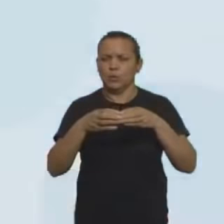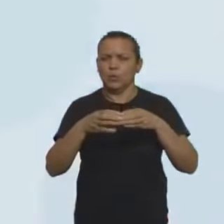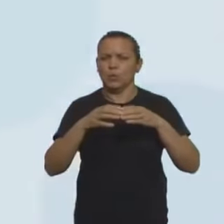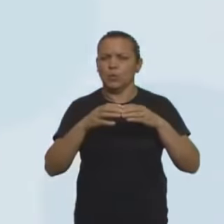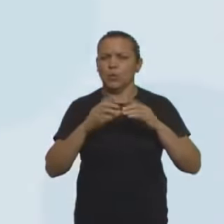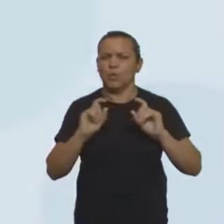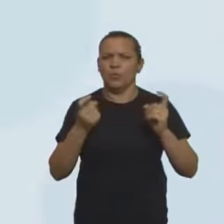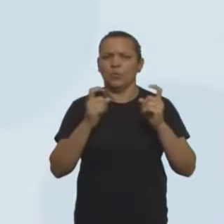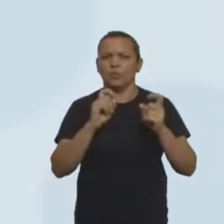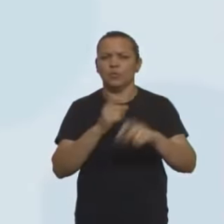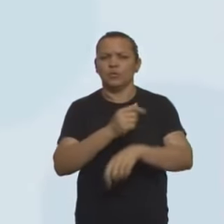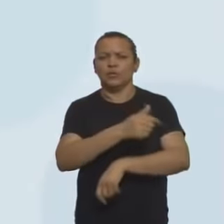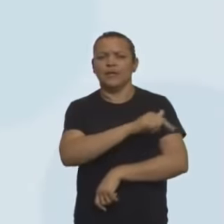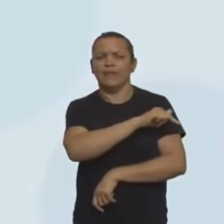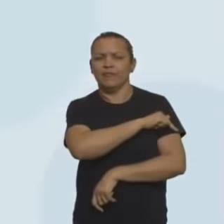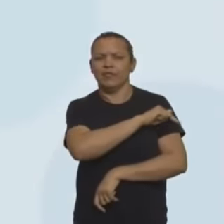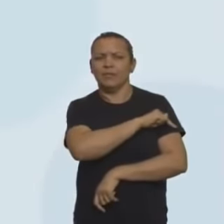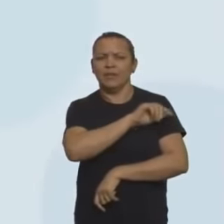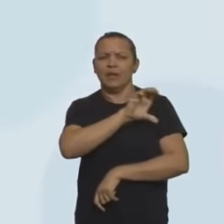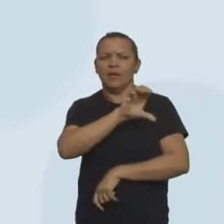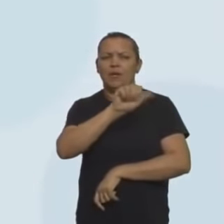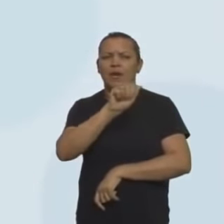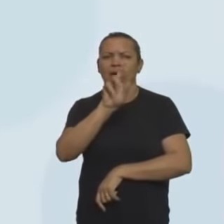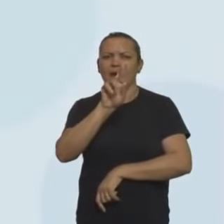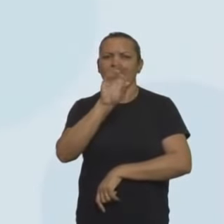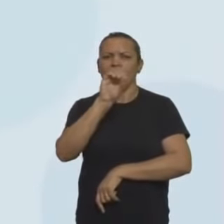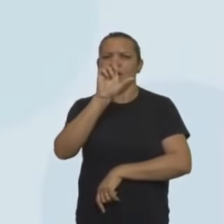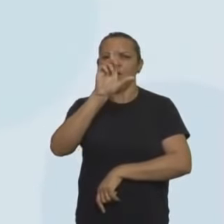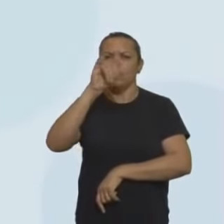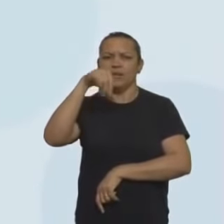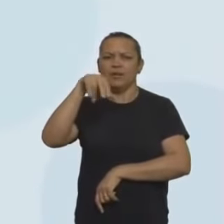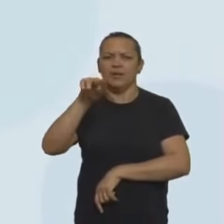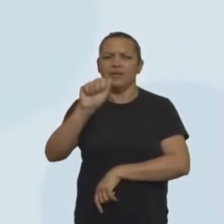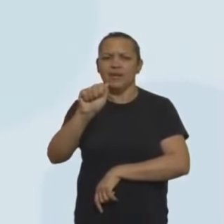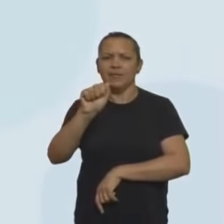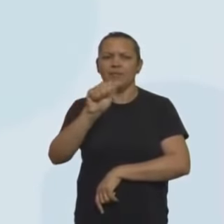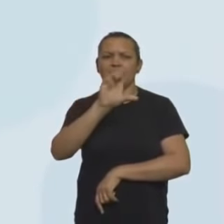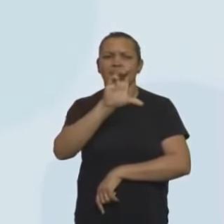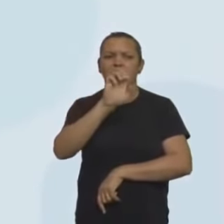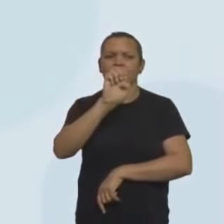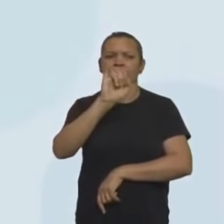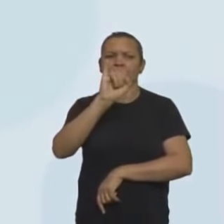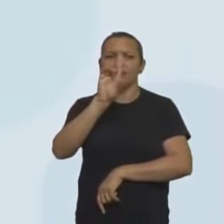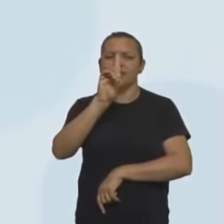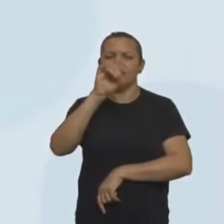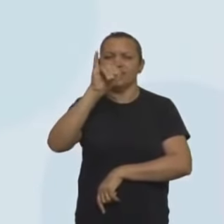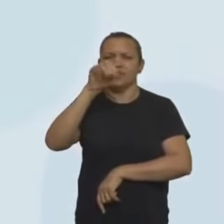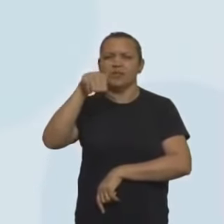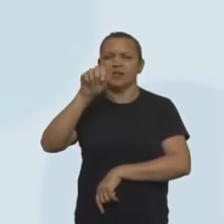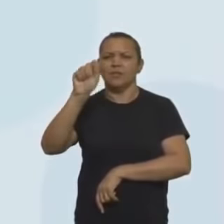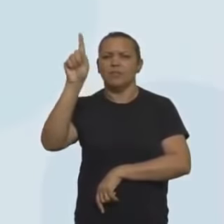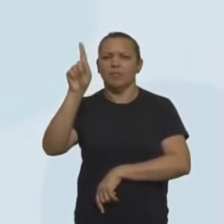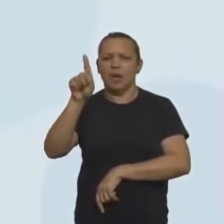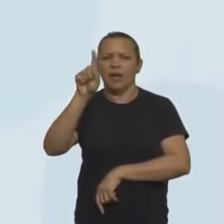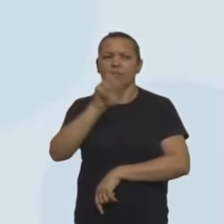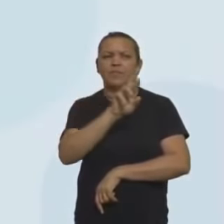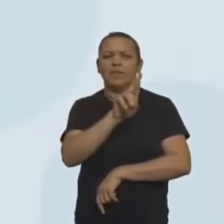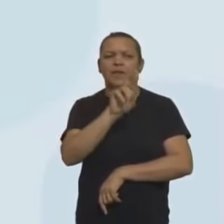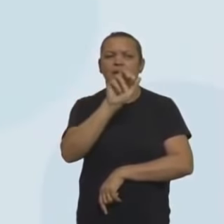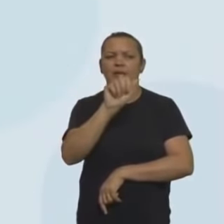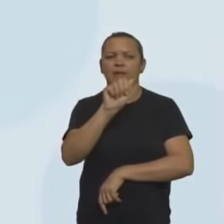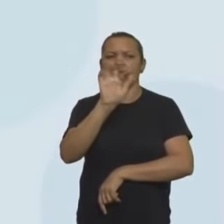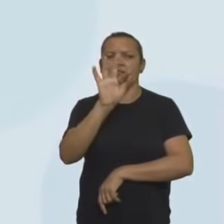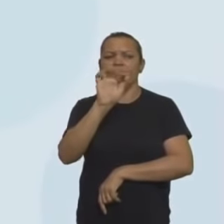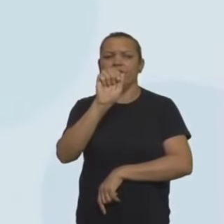anos iniciais, né? A Carolina, a Cleidimar Lula dos Santos, eu e o Rafael Augusto, né? A gente